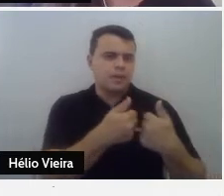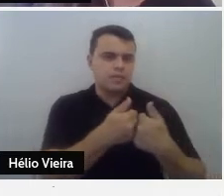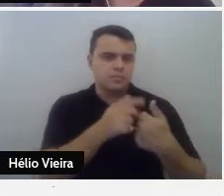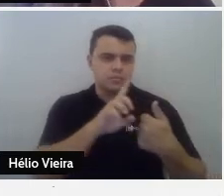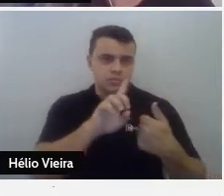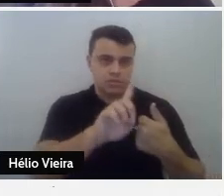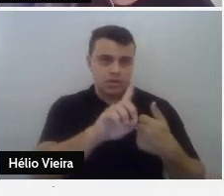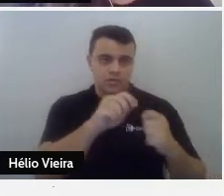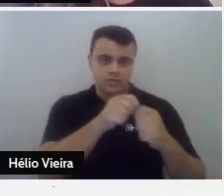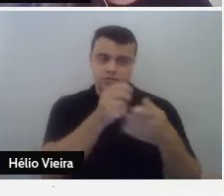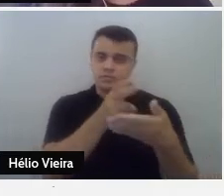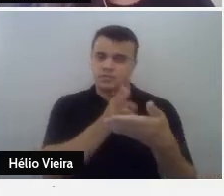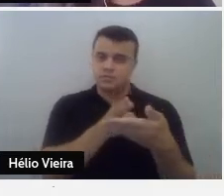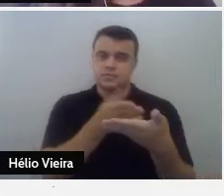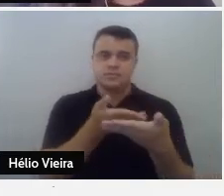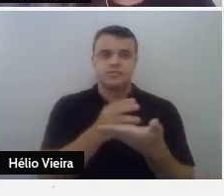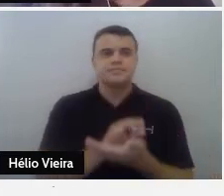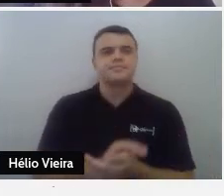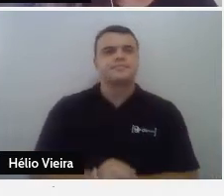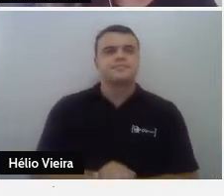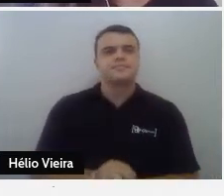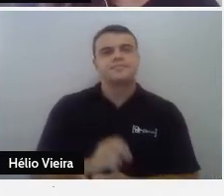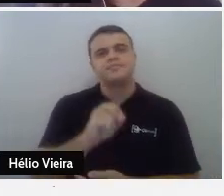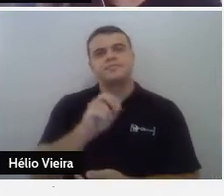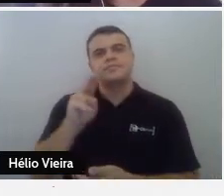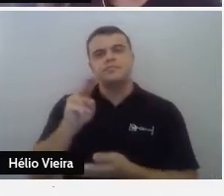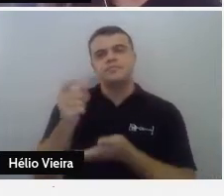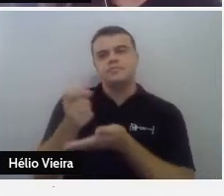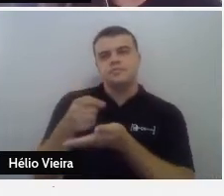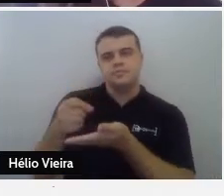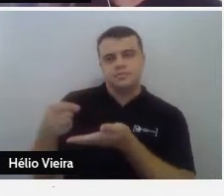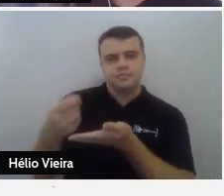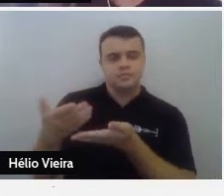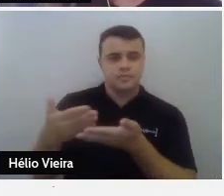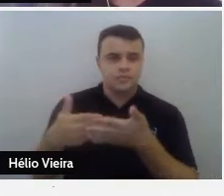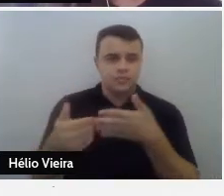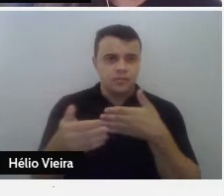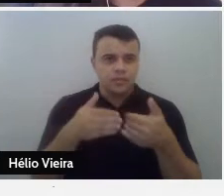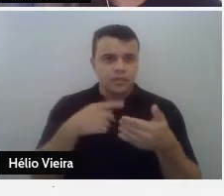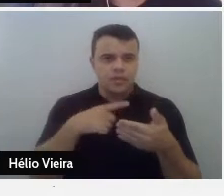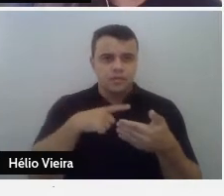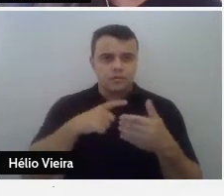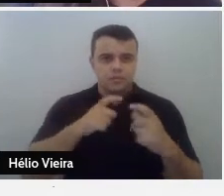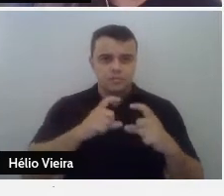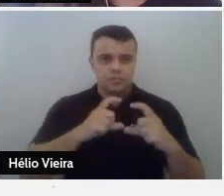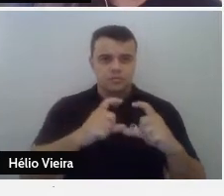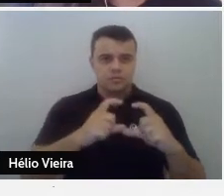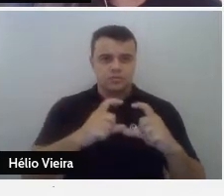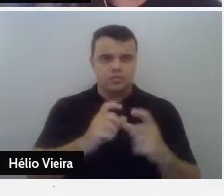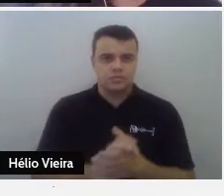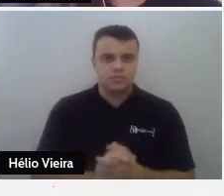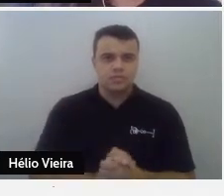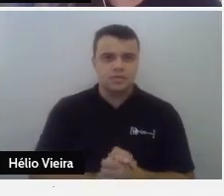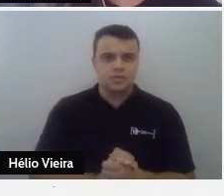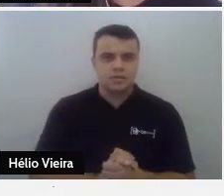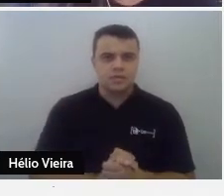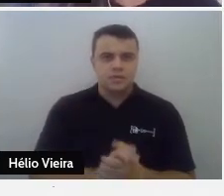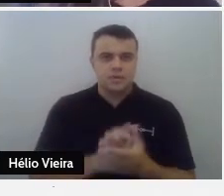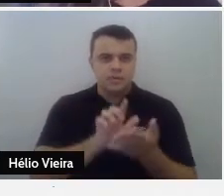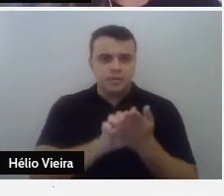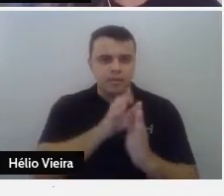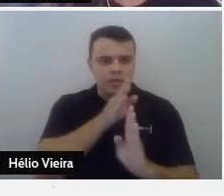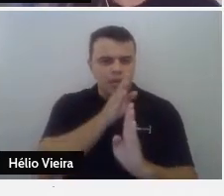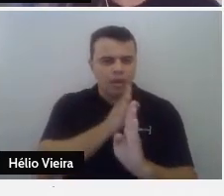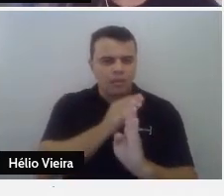ter que desenhar. Ou escrever, enfim. Aqui eu coloquei um papel milimetrado que tem a